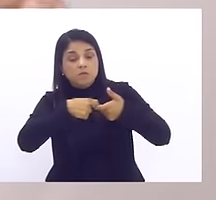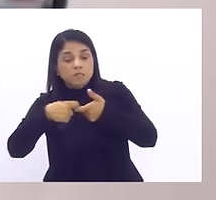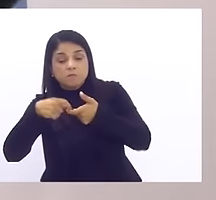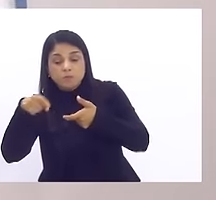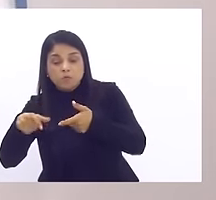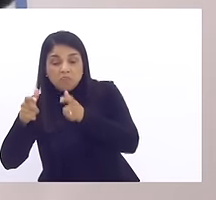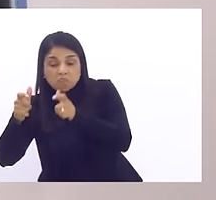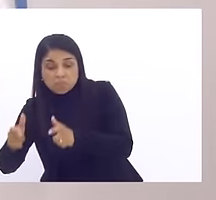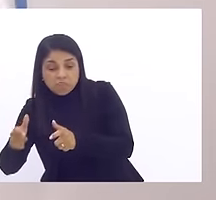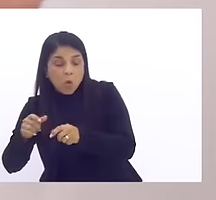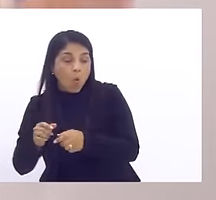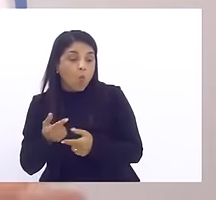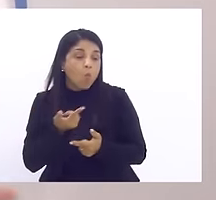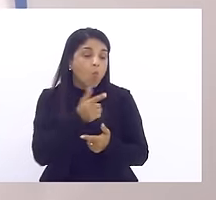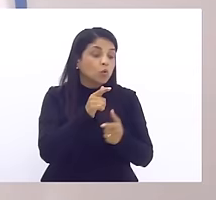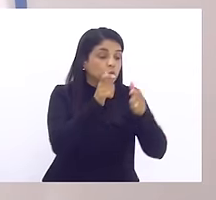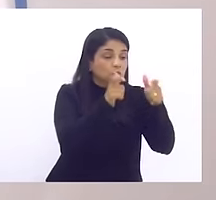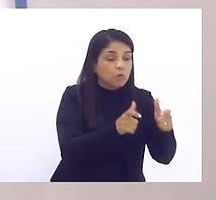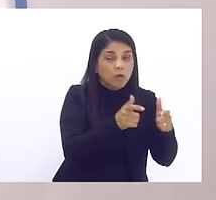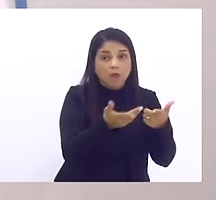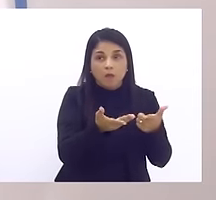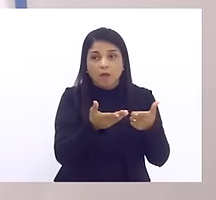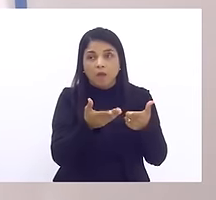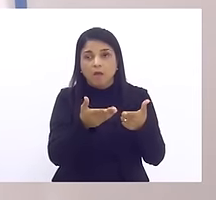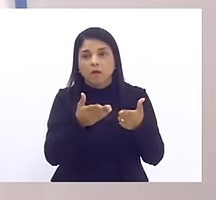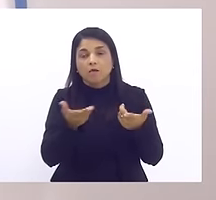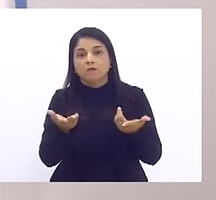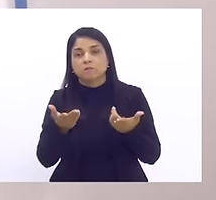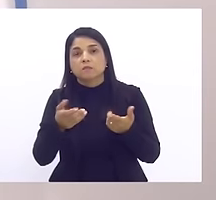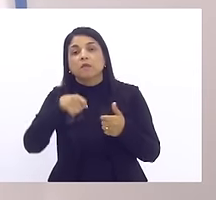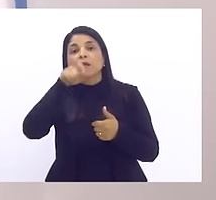vai para lá ou vai para o outro Pátio é simples entendeu